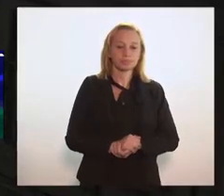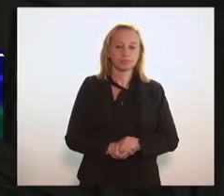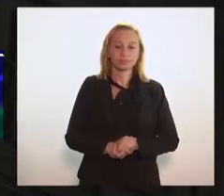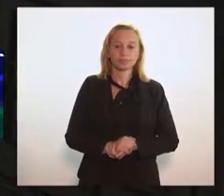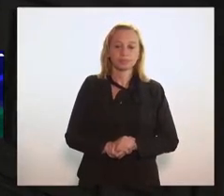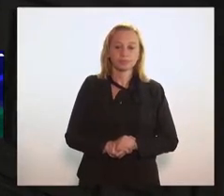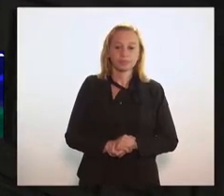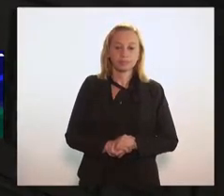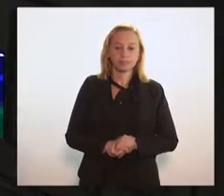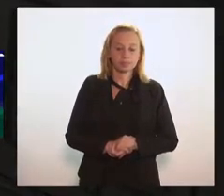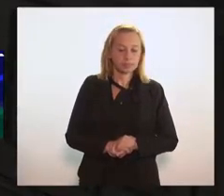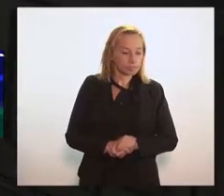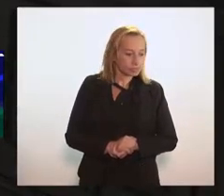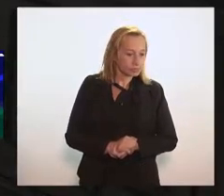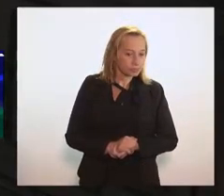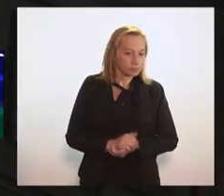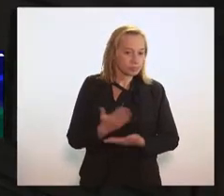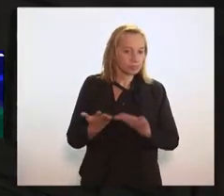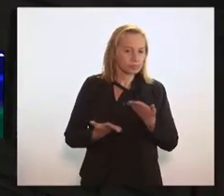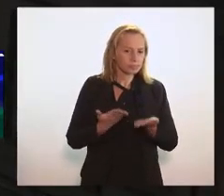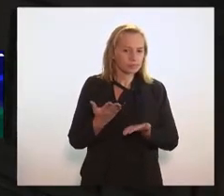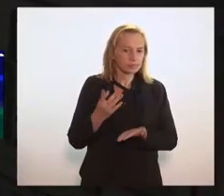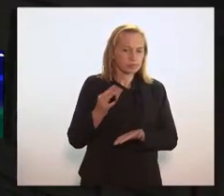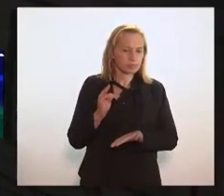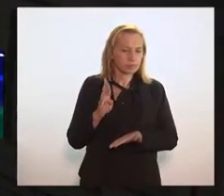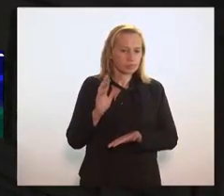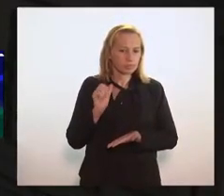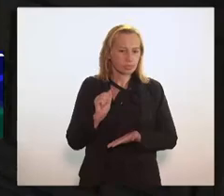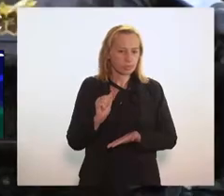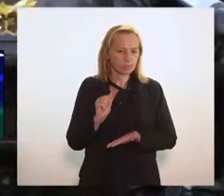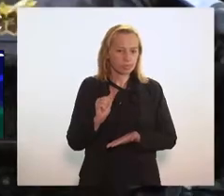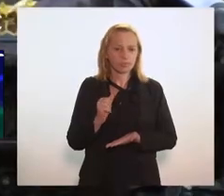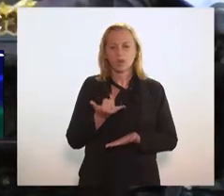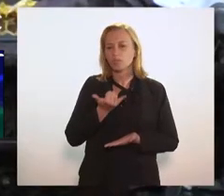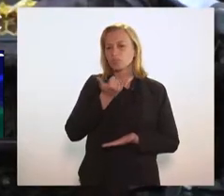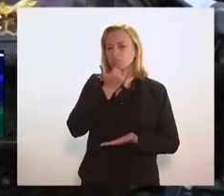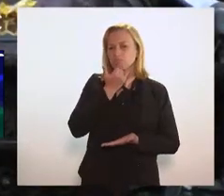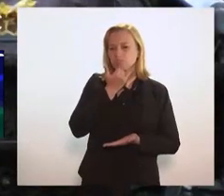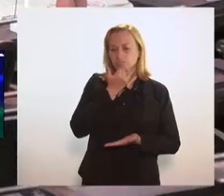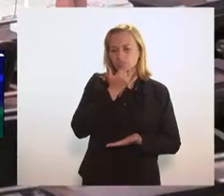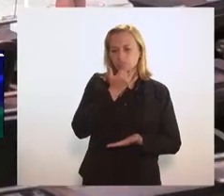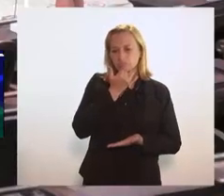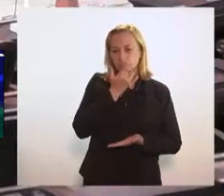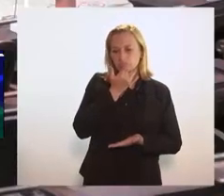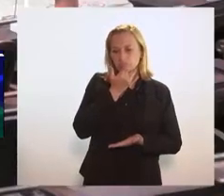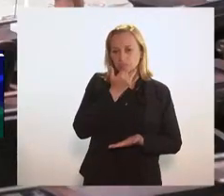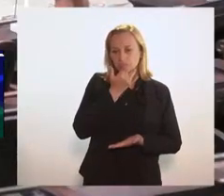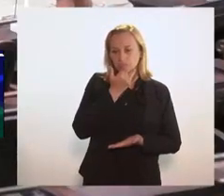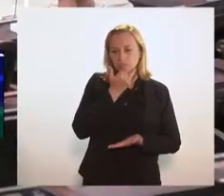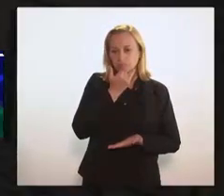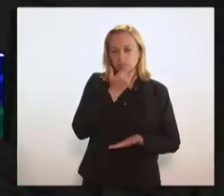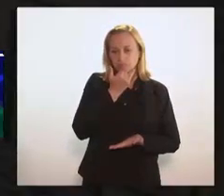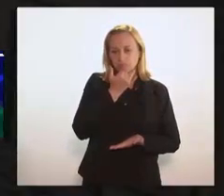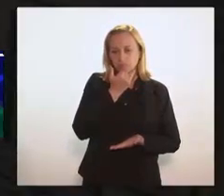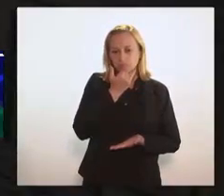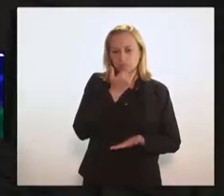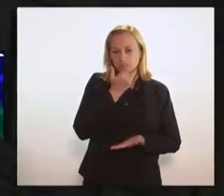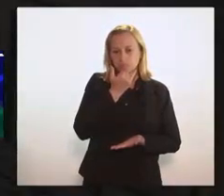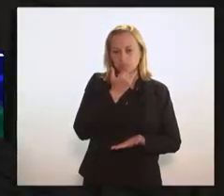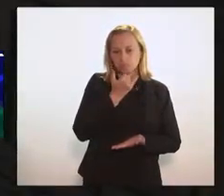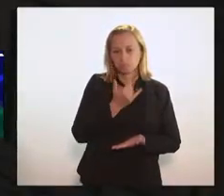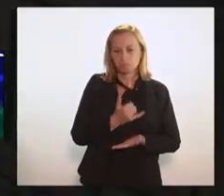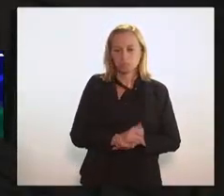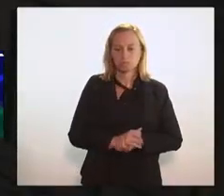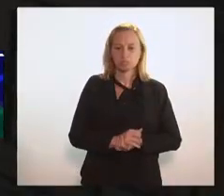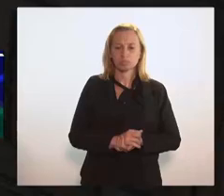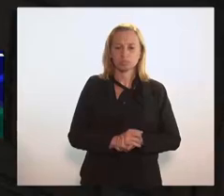o tratamento tributário para o trigo. Não. Então, perdão. Que fala sobre o tratamento tributário para o